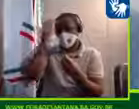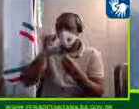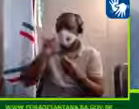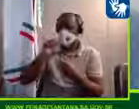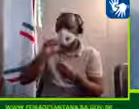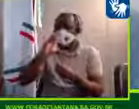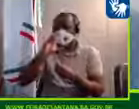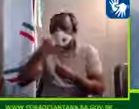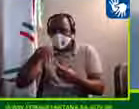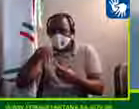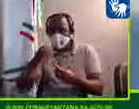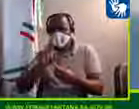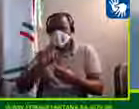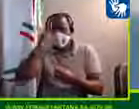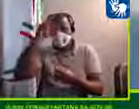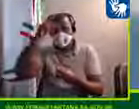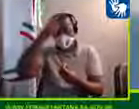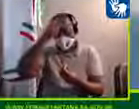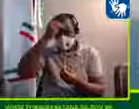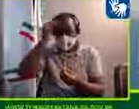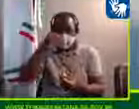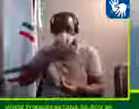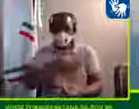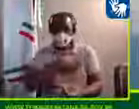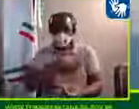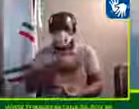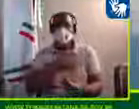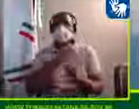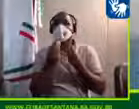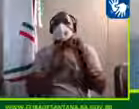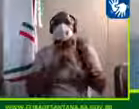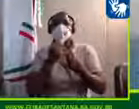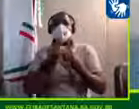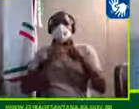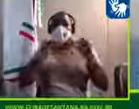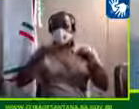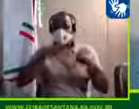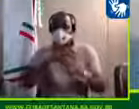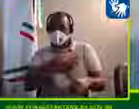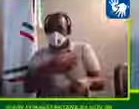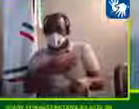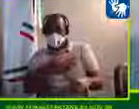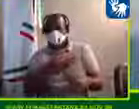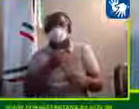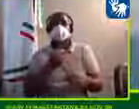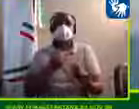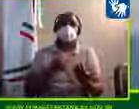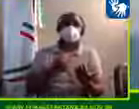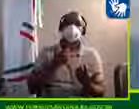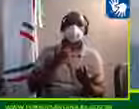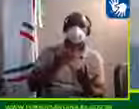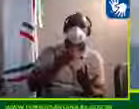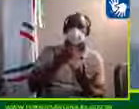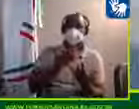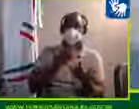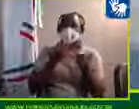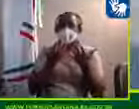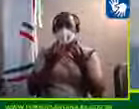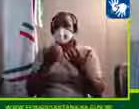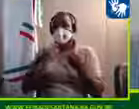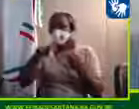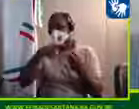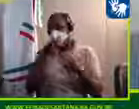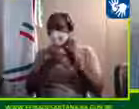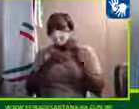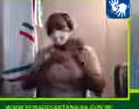Assemi Neto sobre a questão da possibilidade, né, de Salvador participar dessa fase